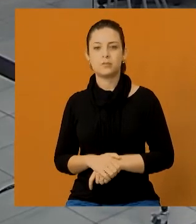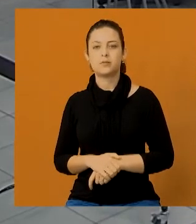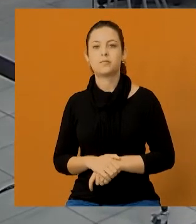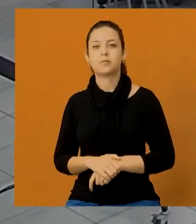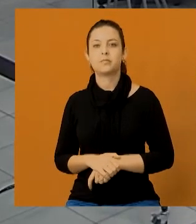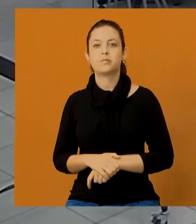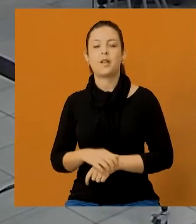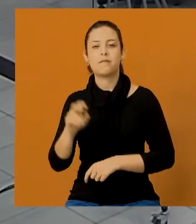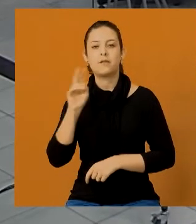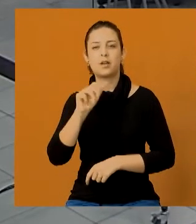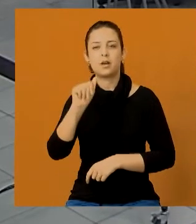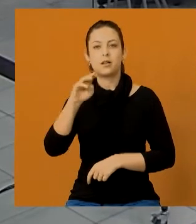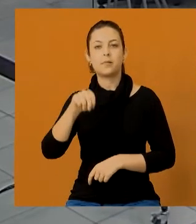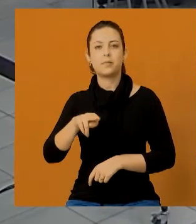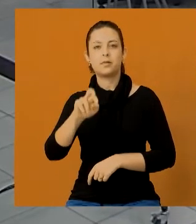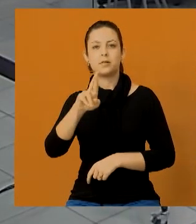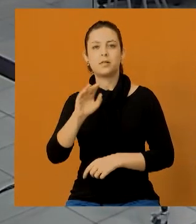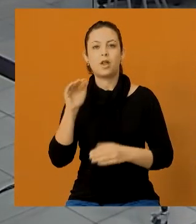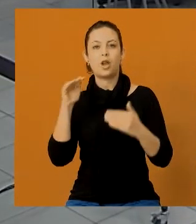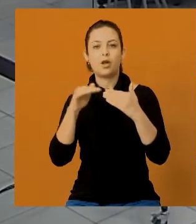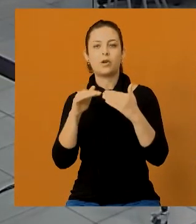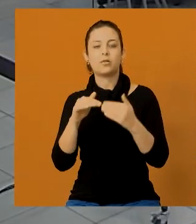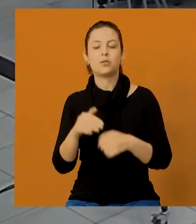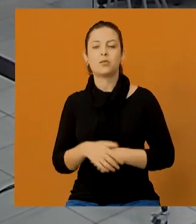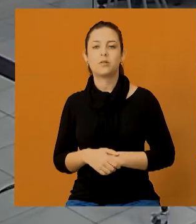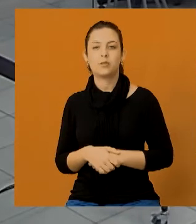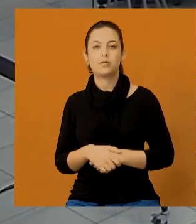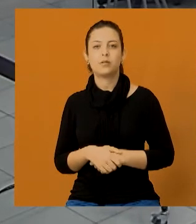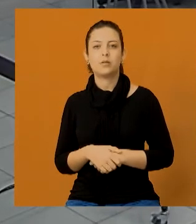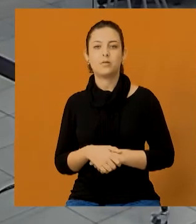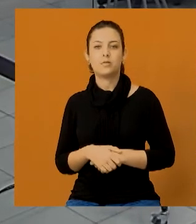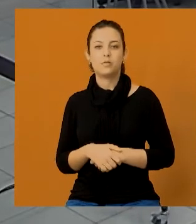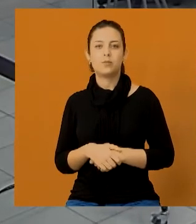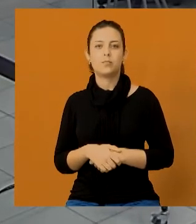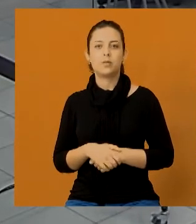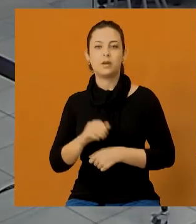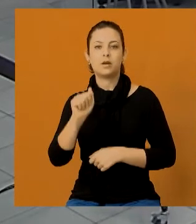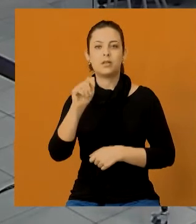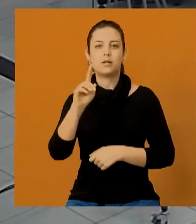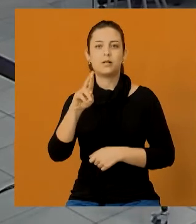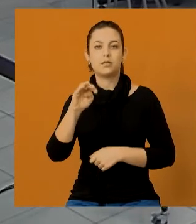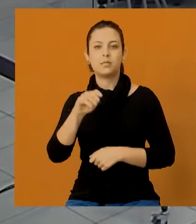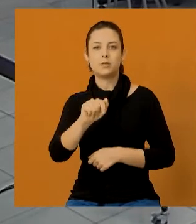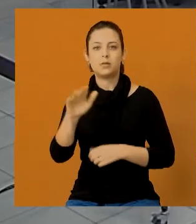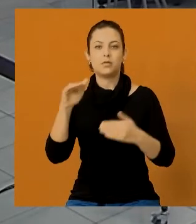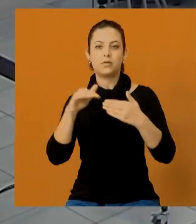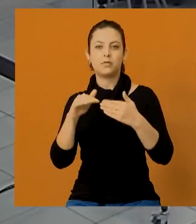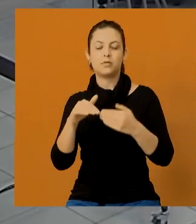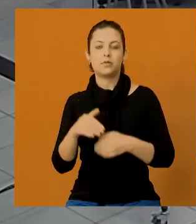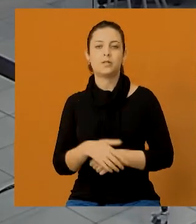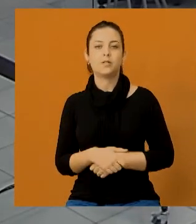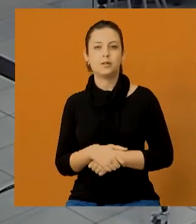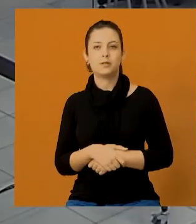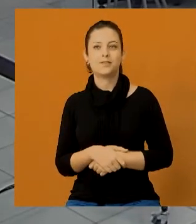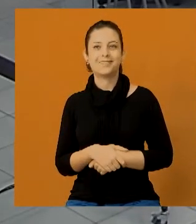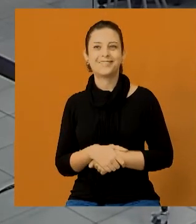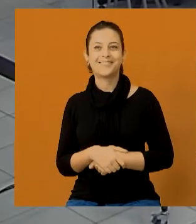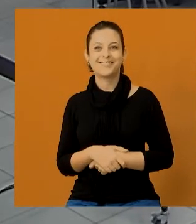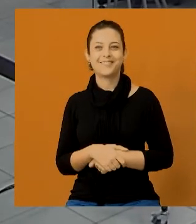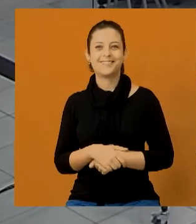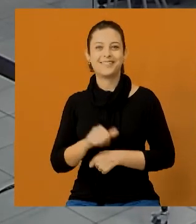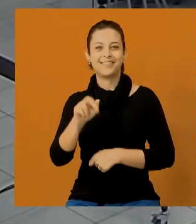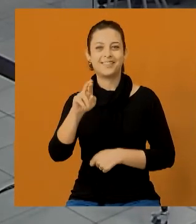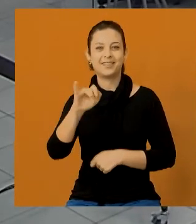Como vota a vereadora Abner de Madureira? Favorável. Como vota a vereadora Aderbal Sodré? Favorável. Como vota vereador